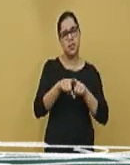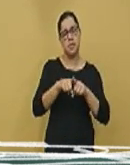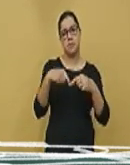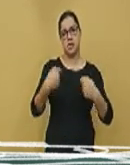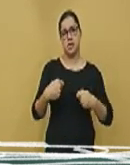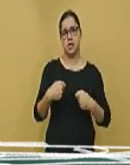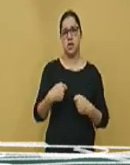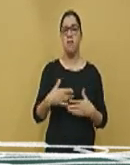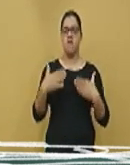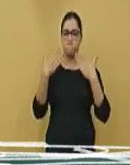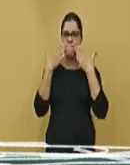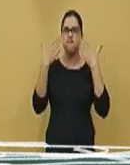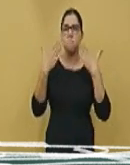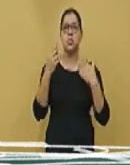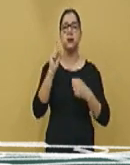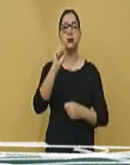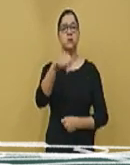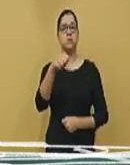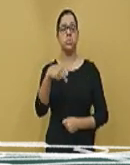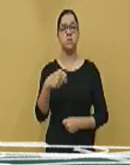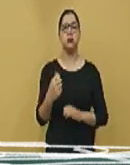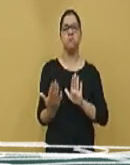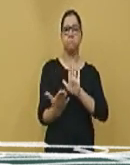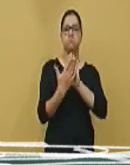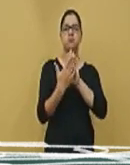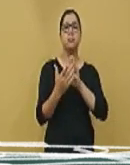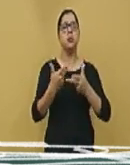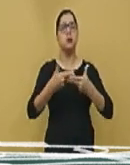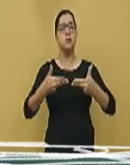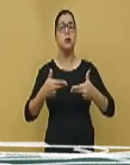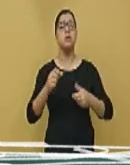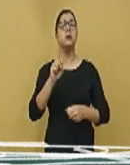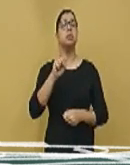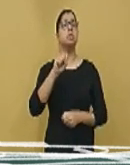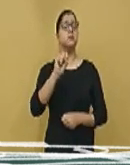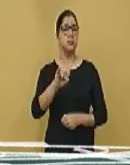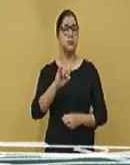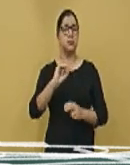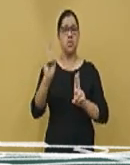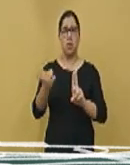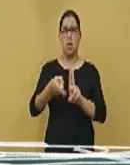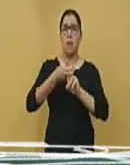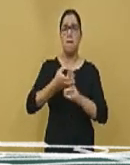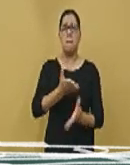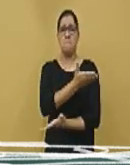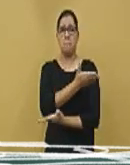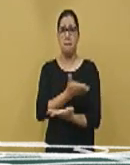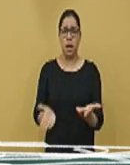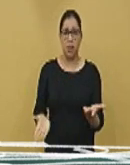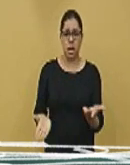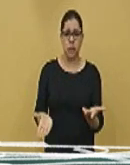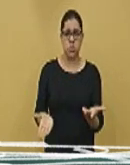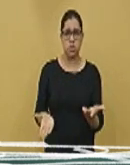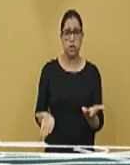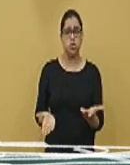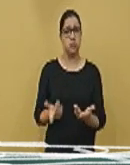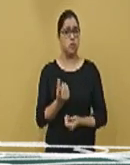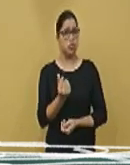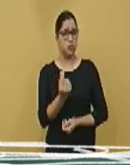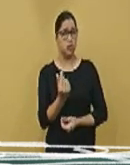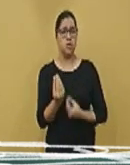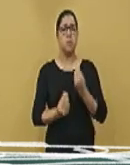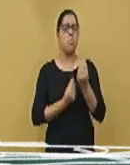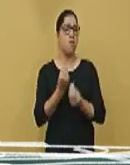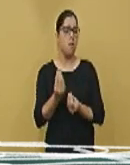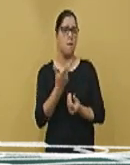Mas, na lógica da gestão, quando a UAB deixa de receber dinheiro porque estão diminuindo a